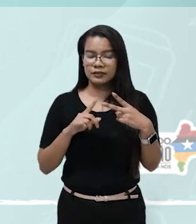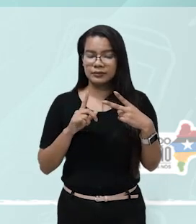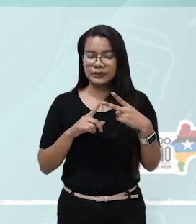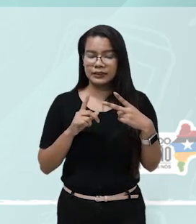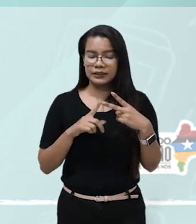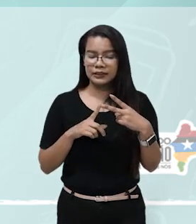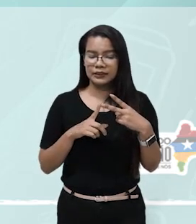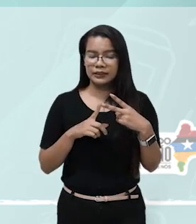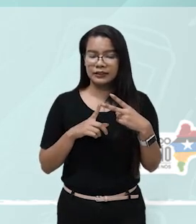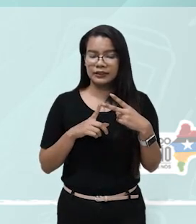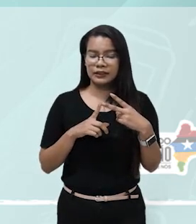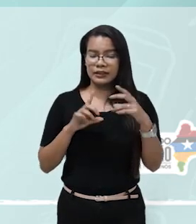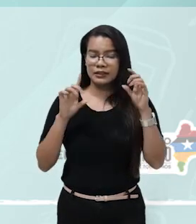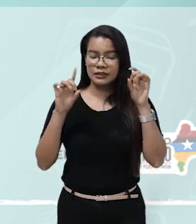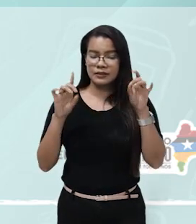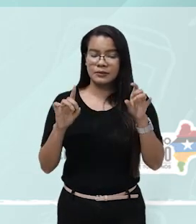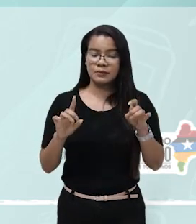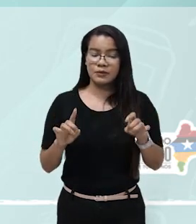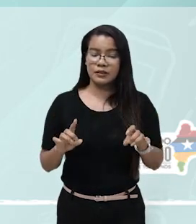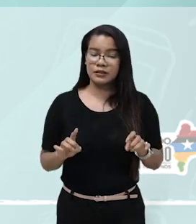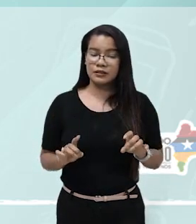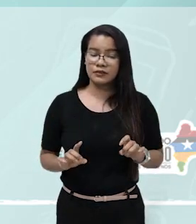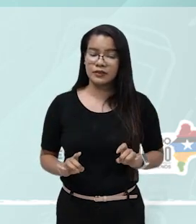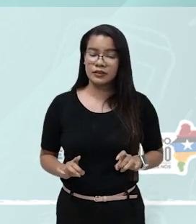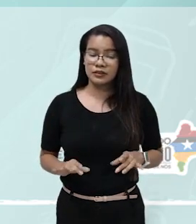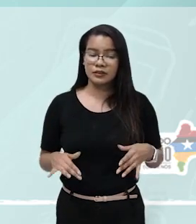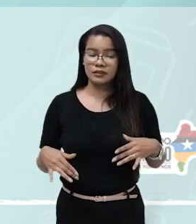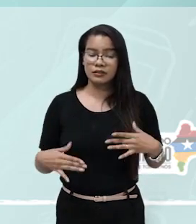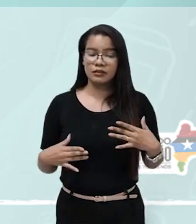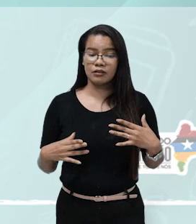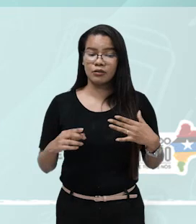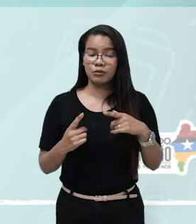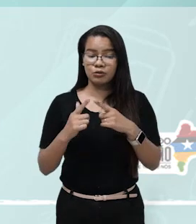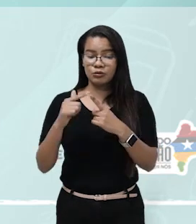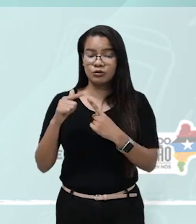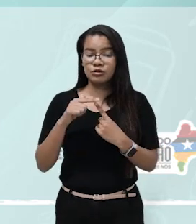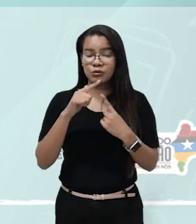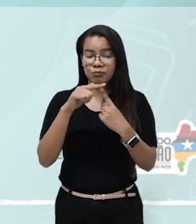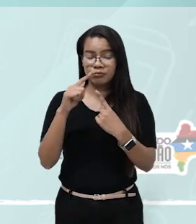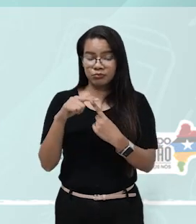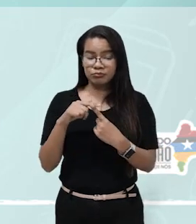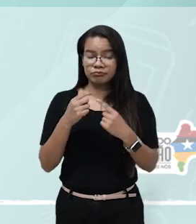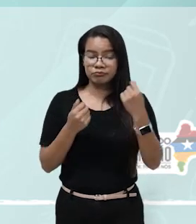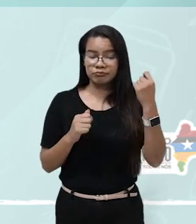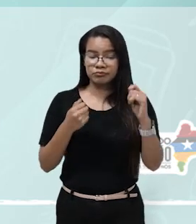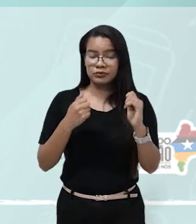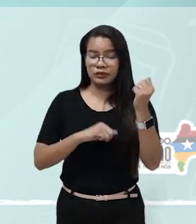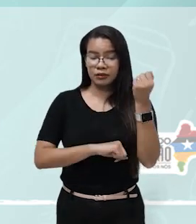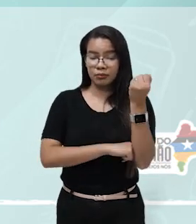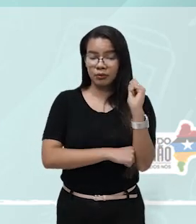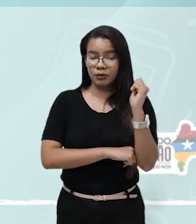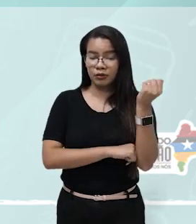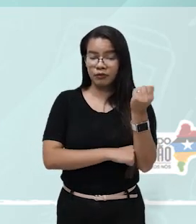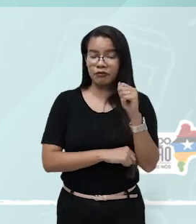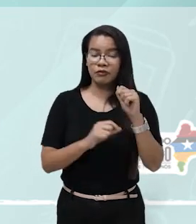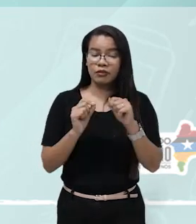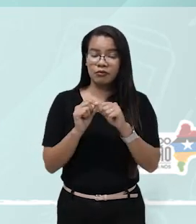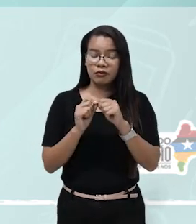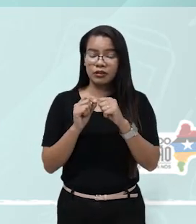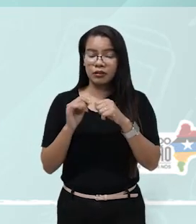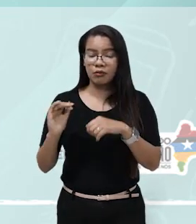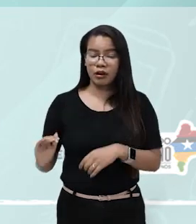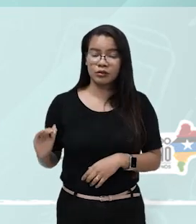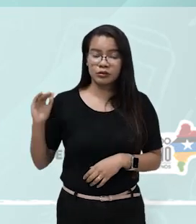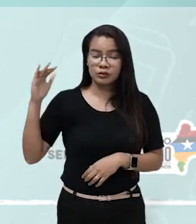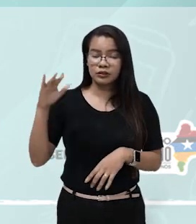motora específica. Esse tipo de coordenação motora faz com que os adultos e as crianças